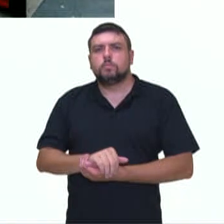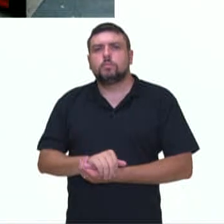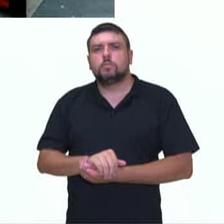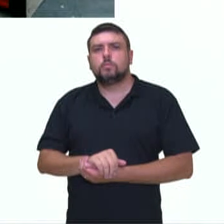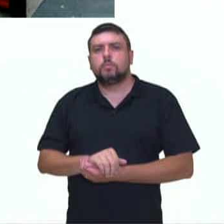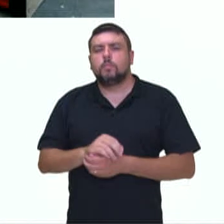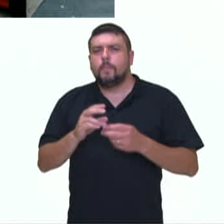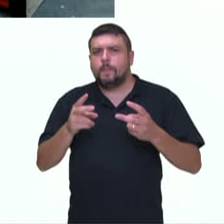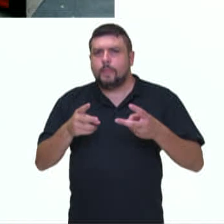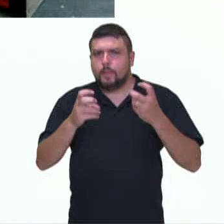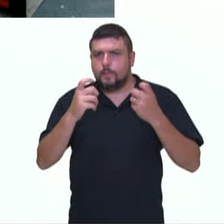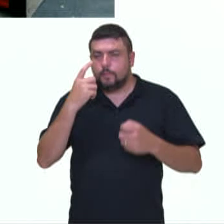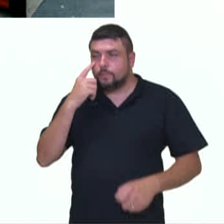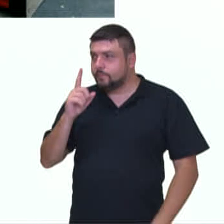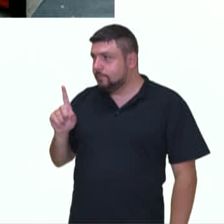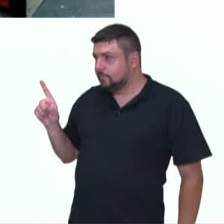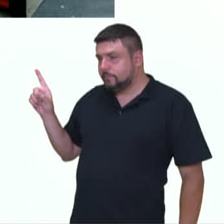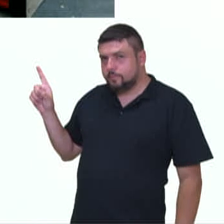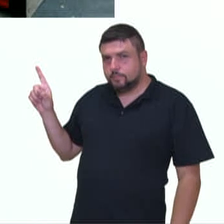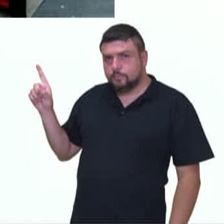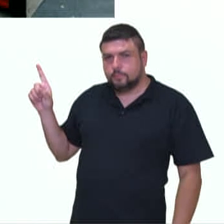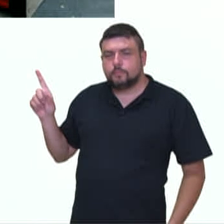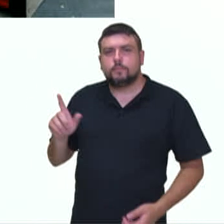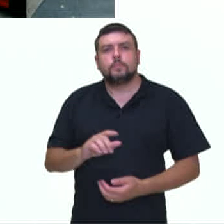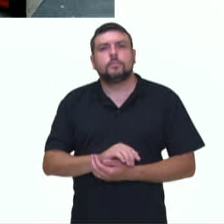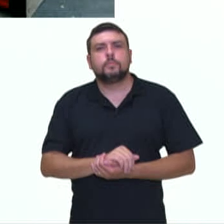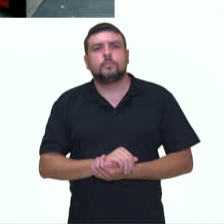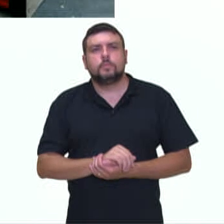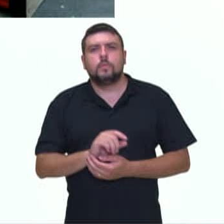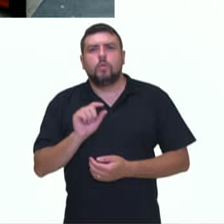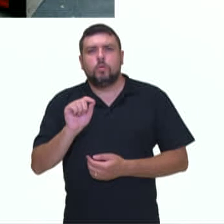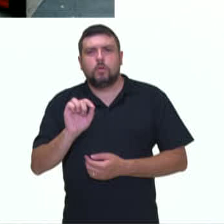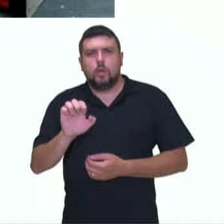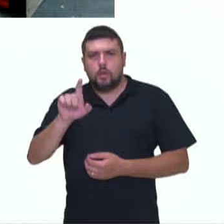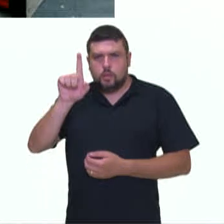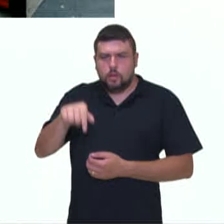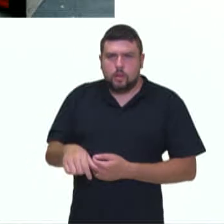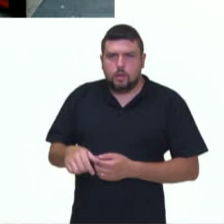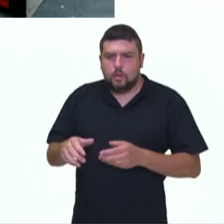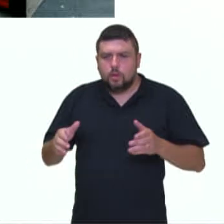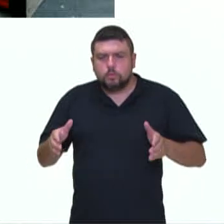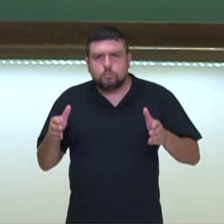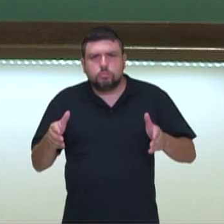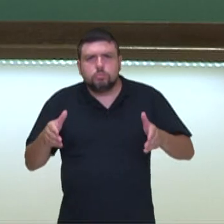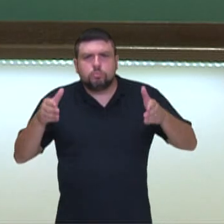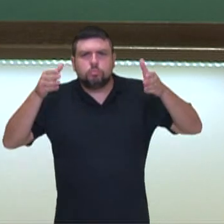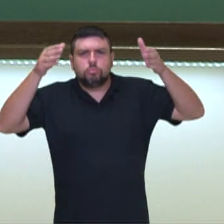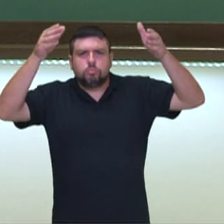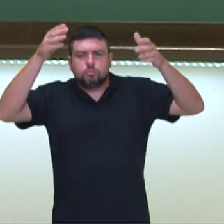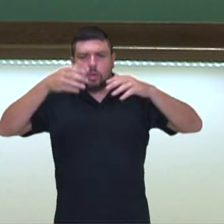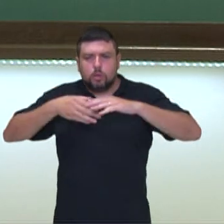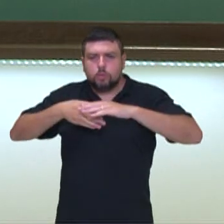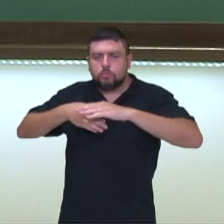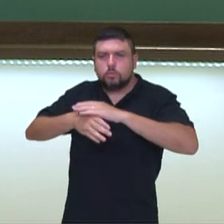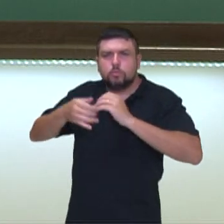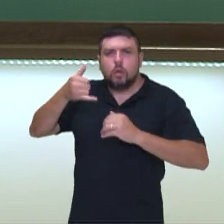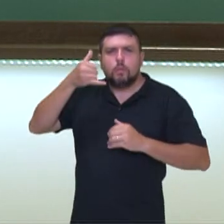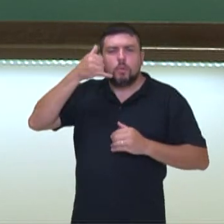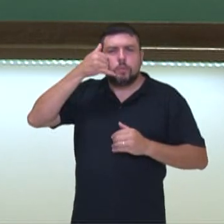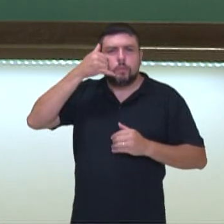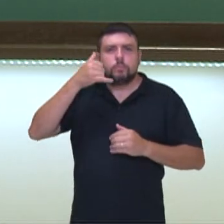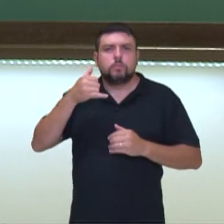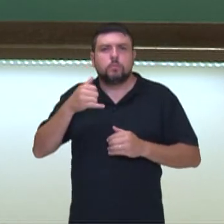essa obra aqui à direita, que é um telefone, né? uma cabine telefônica